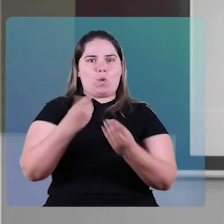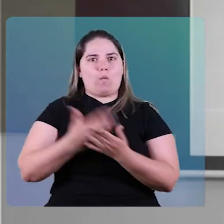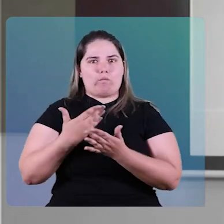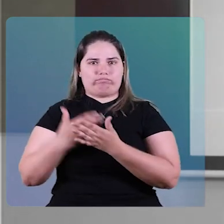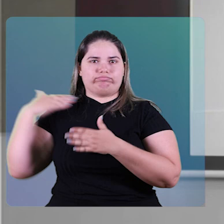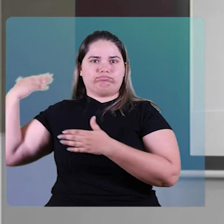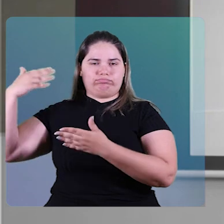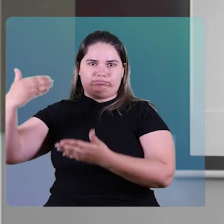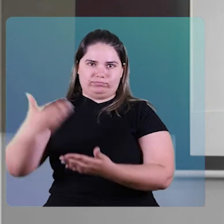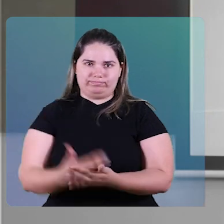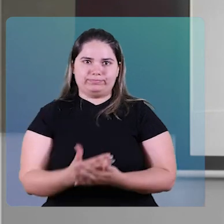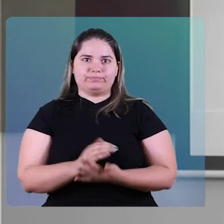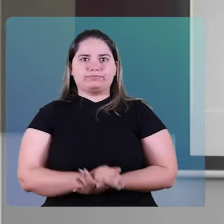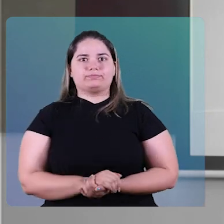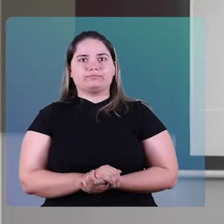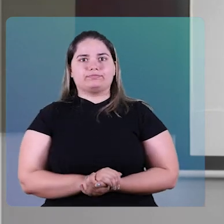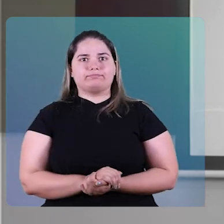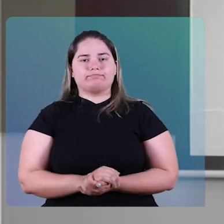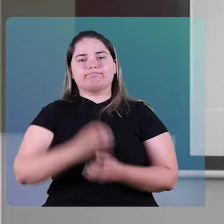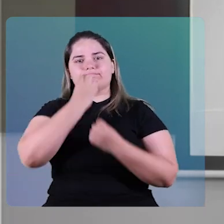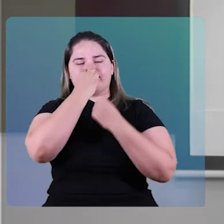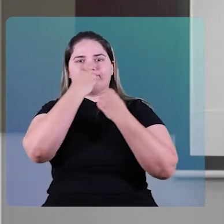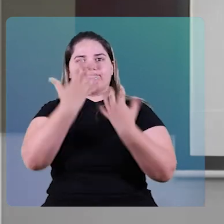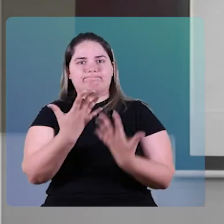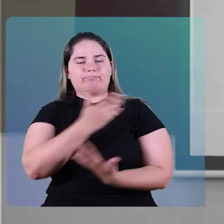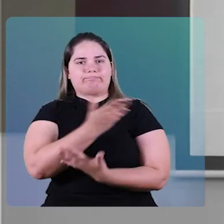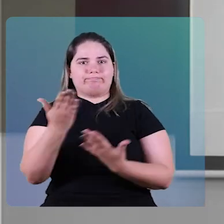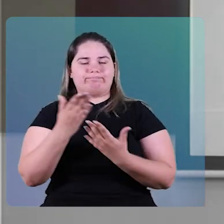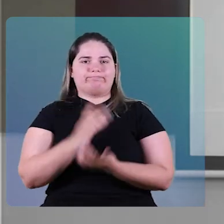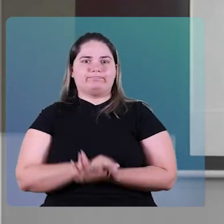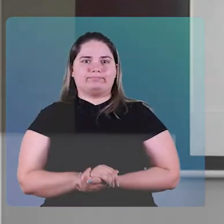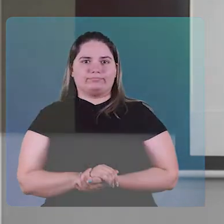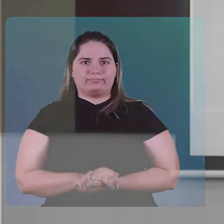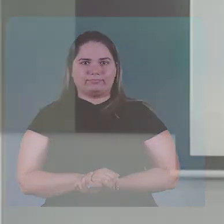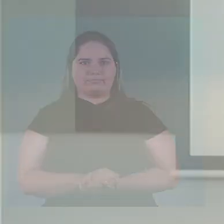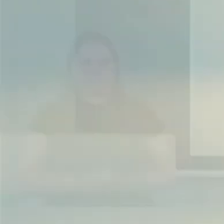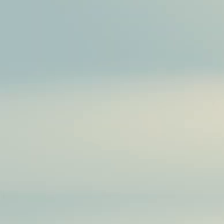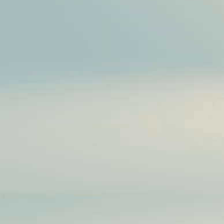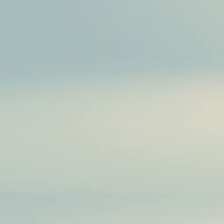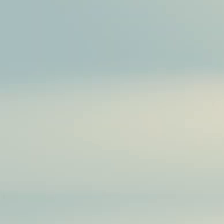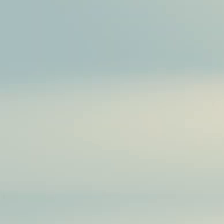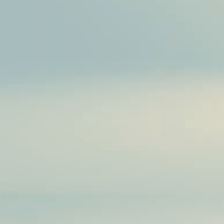tudo aquilo que nós passamos para vocês agora. Fiquem todos com Deus.